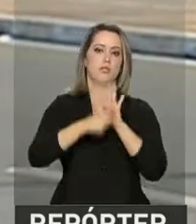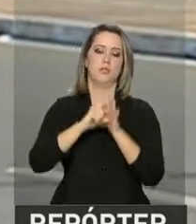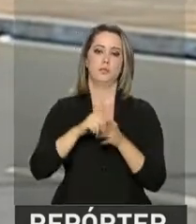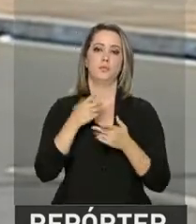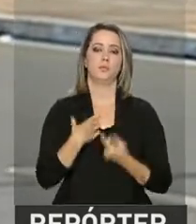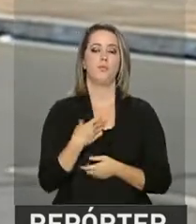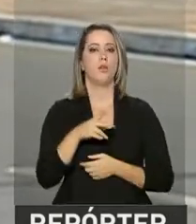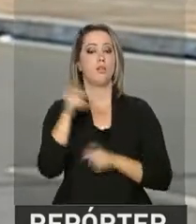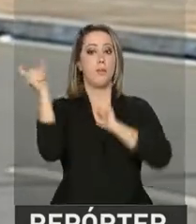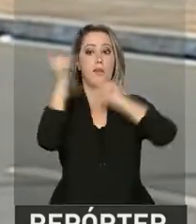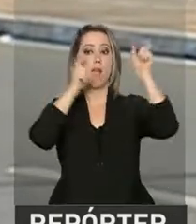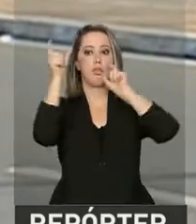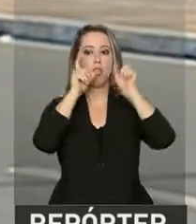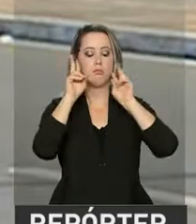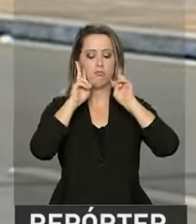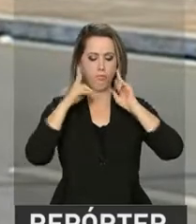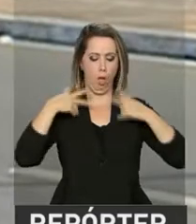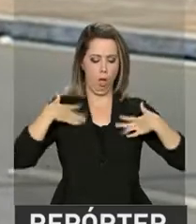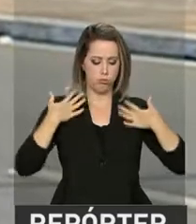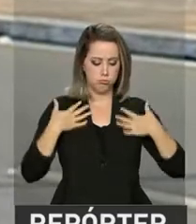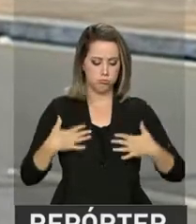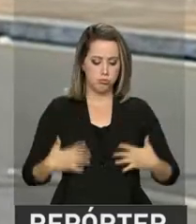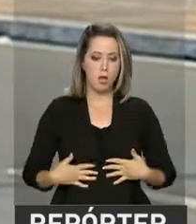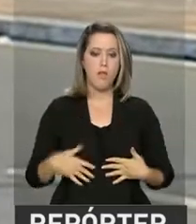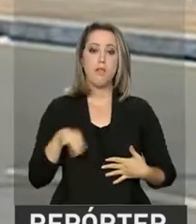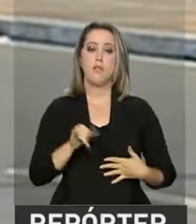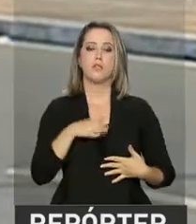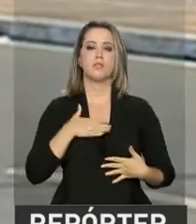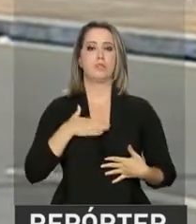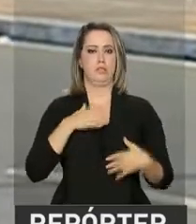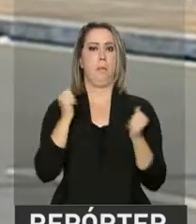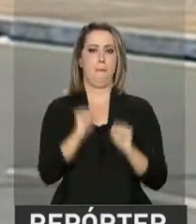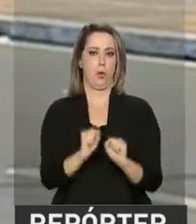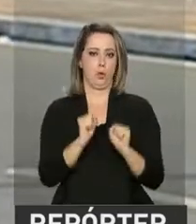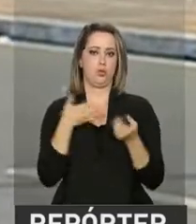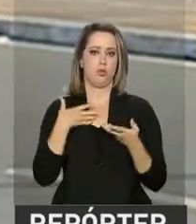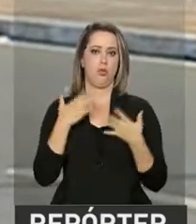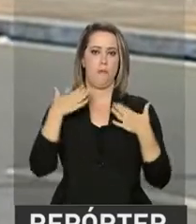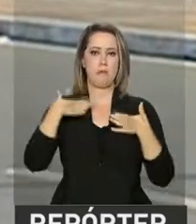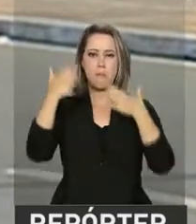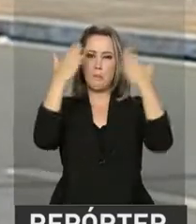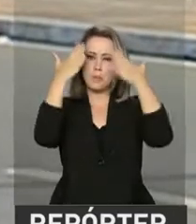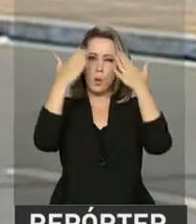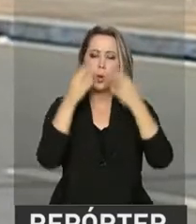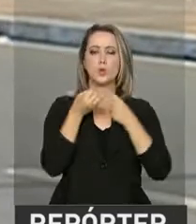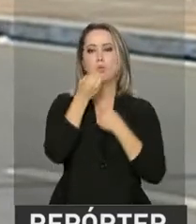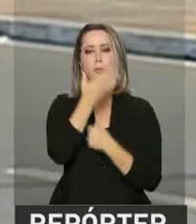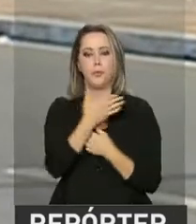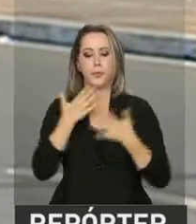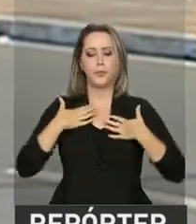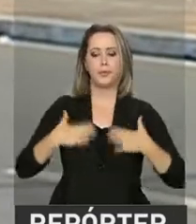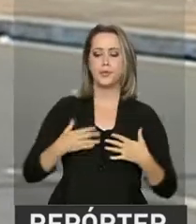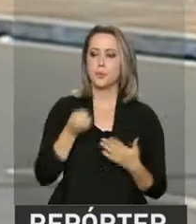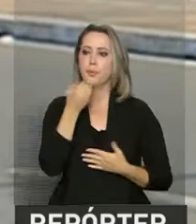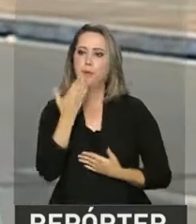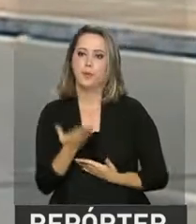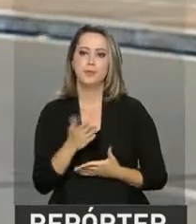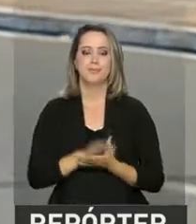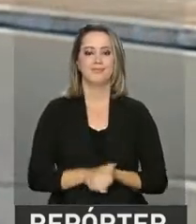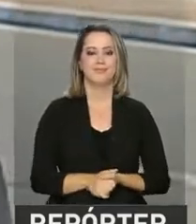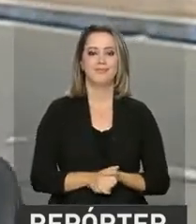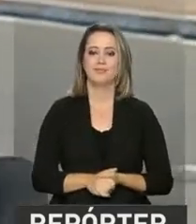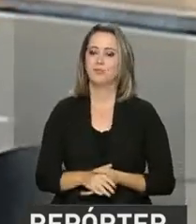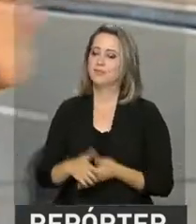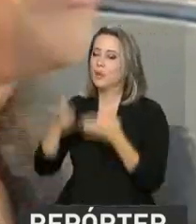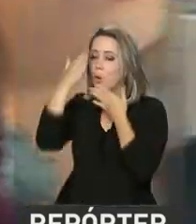específico é preste atenção em você, motorista. Veja se você tem condições físicas e psicológicas de fazer essa viagem.